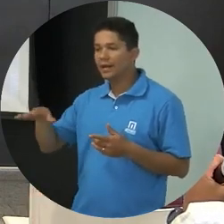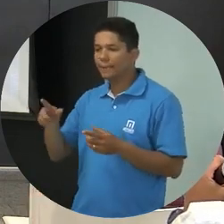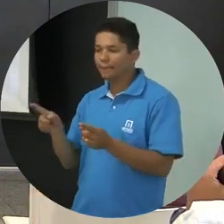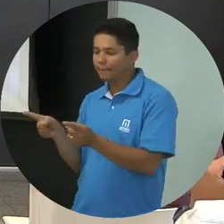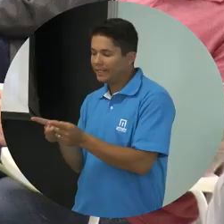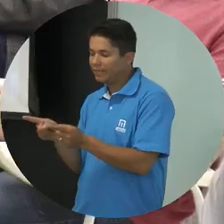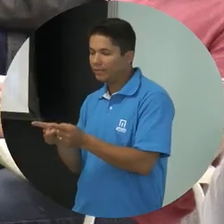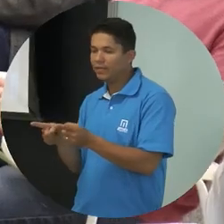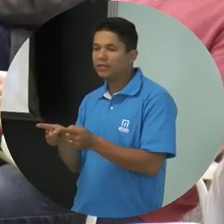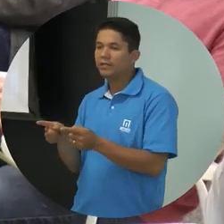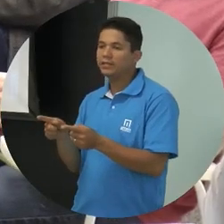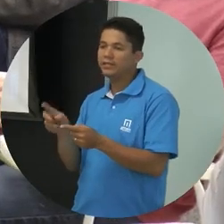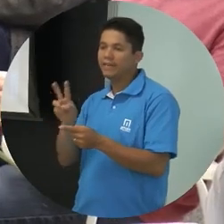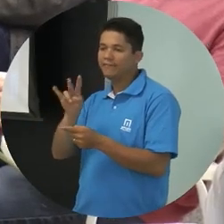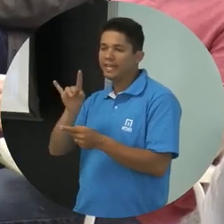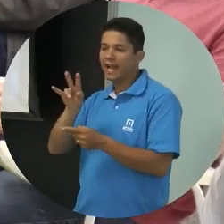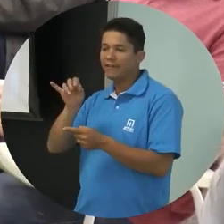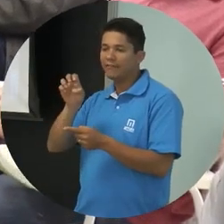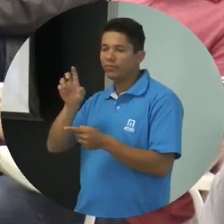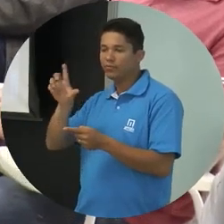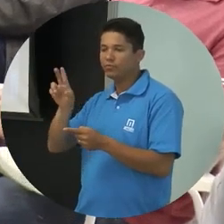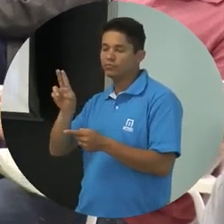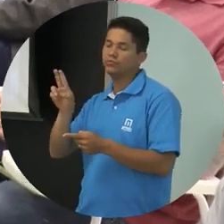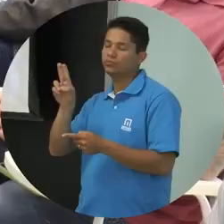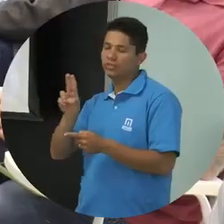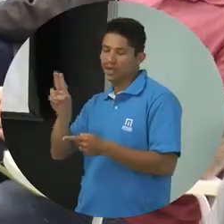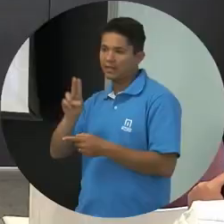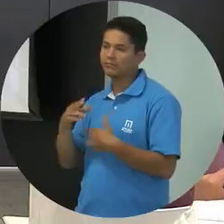consigo utilizar na área residencial.